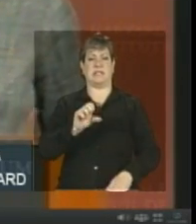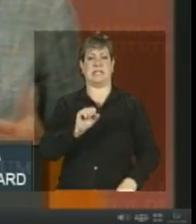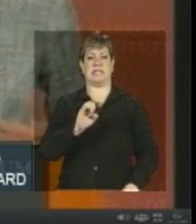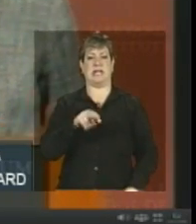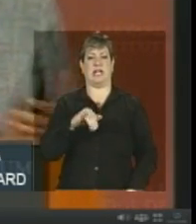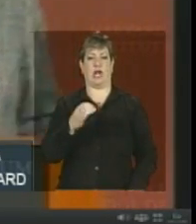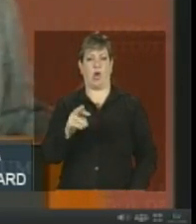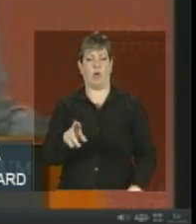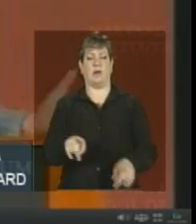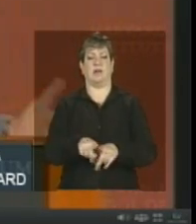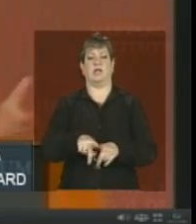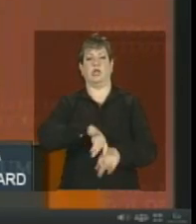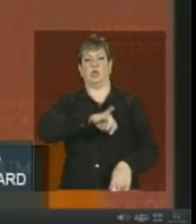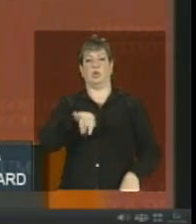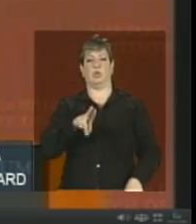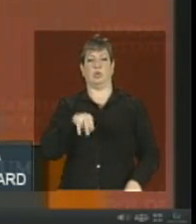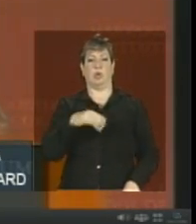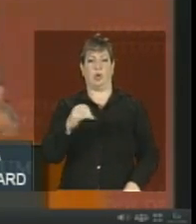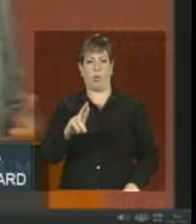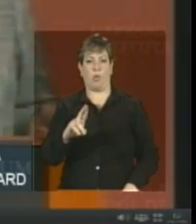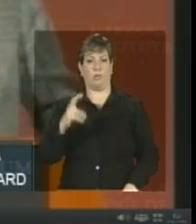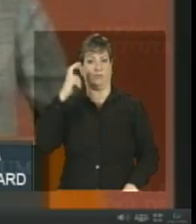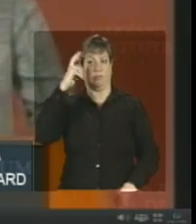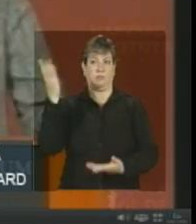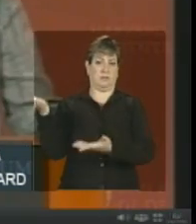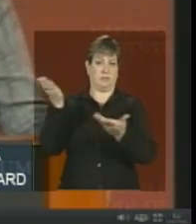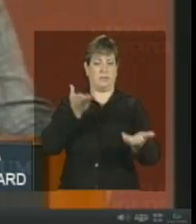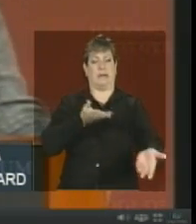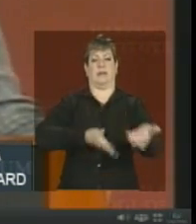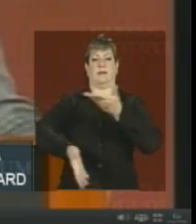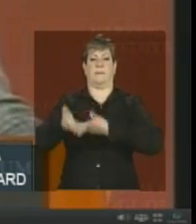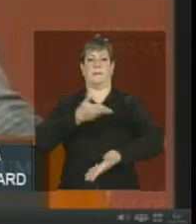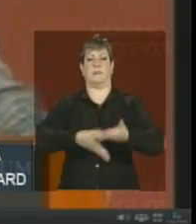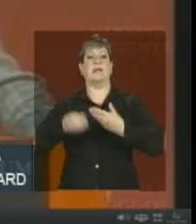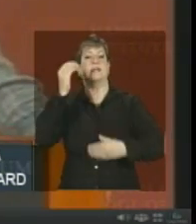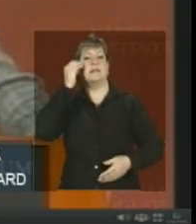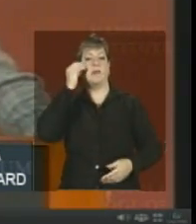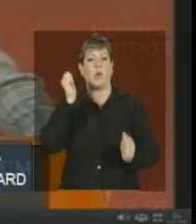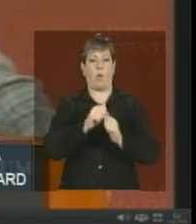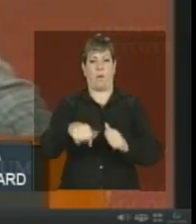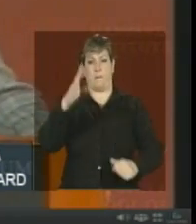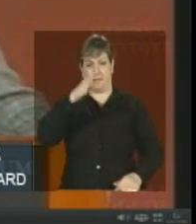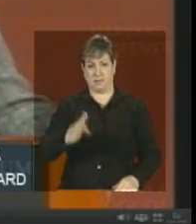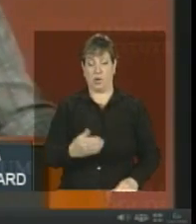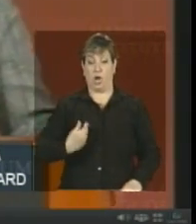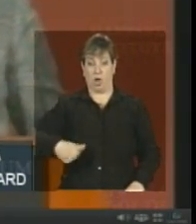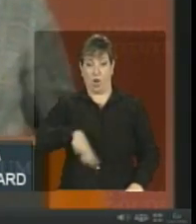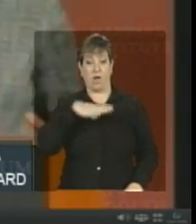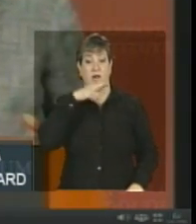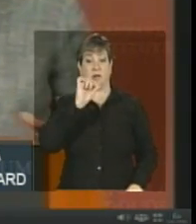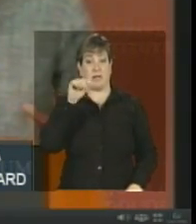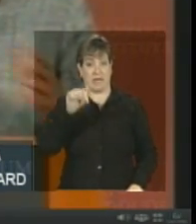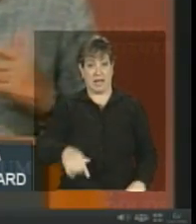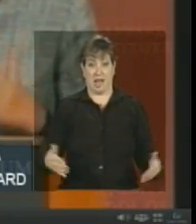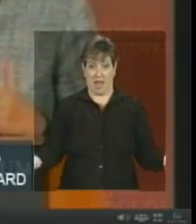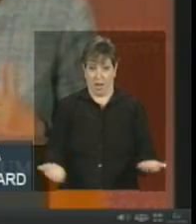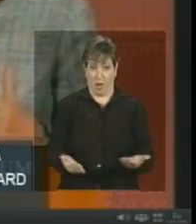para ter uma relação com o Brasil. Nós achamos que o que caracteriza esse século